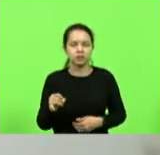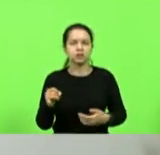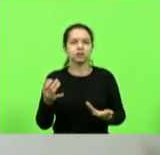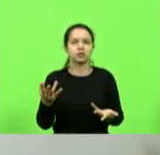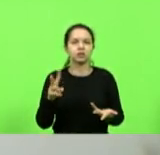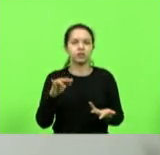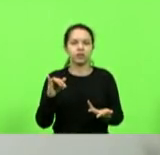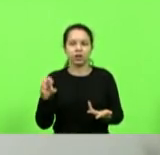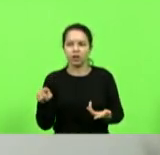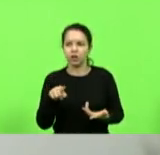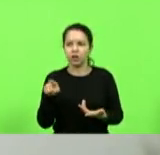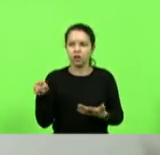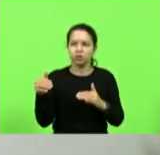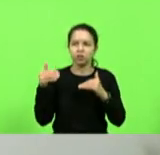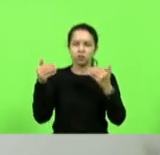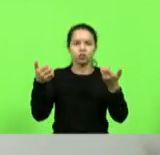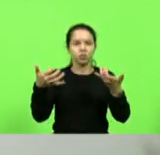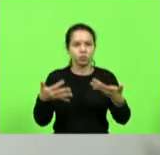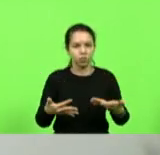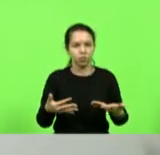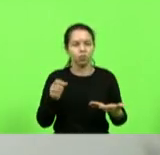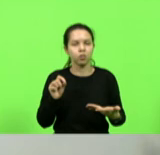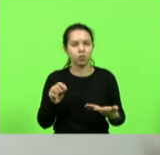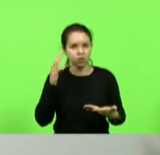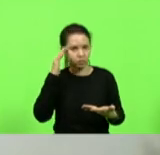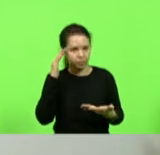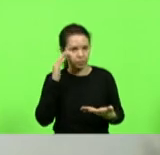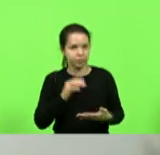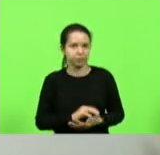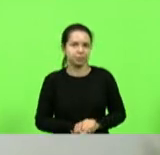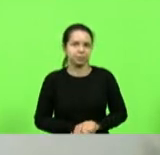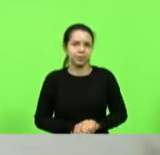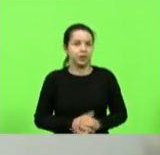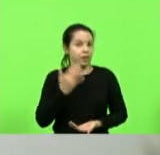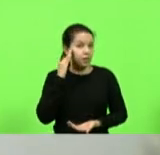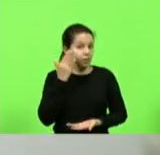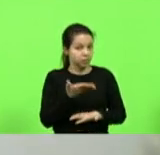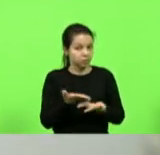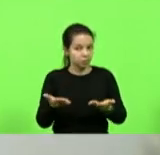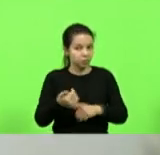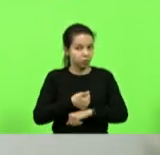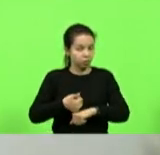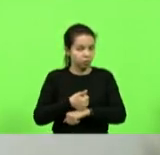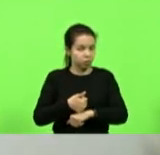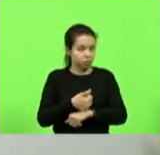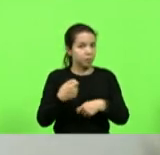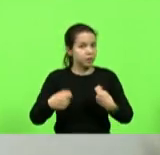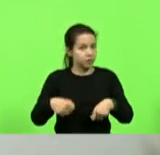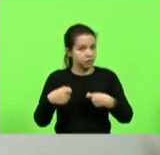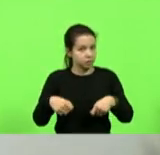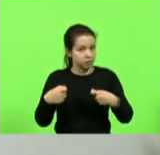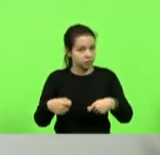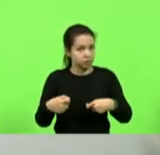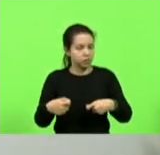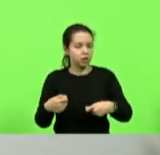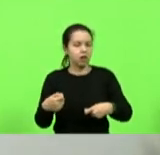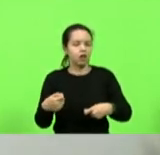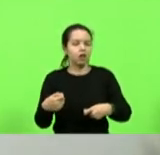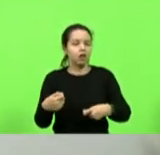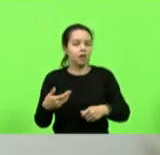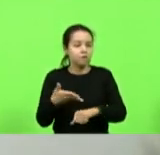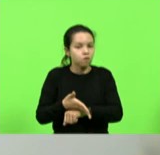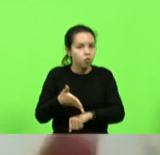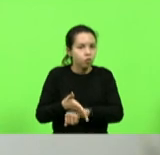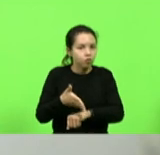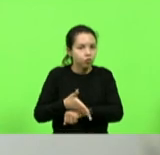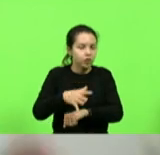várias autoridades, é entender. Esses profissionais precisam estar envolvidos com o processo educativo.